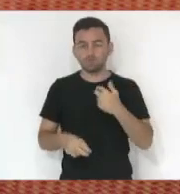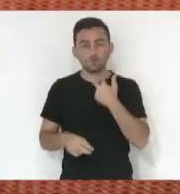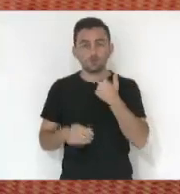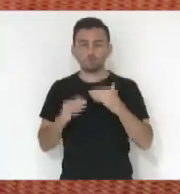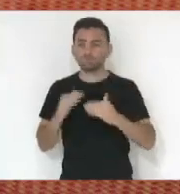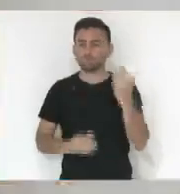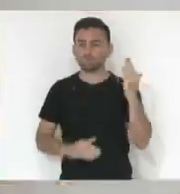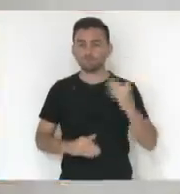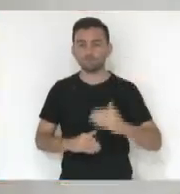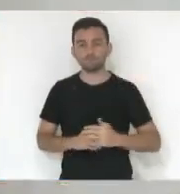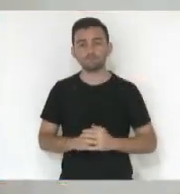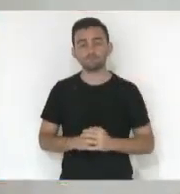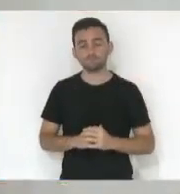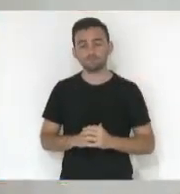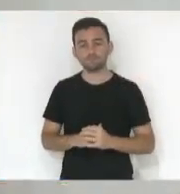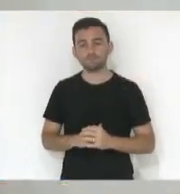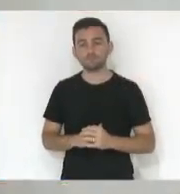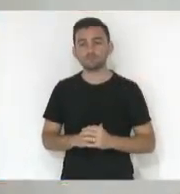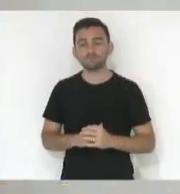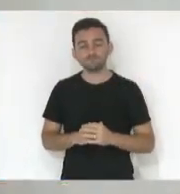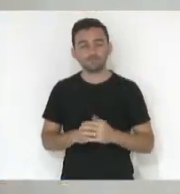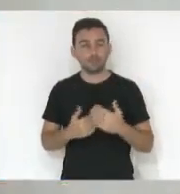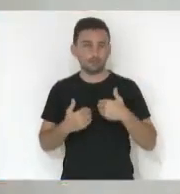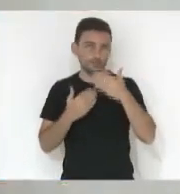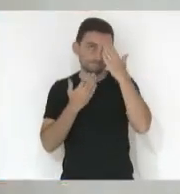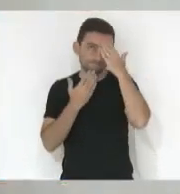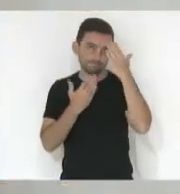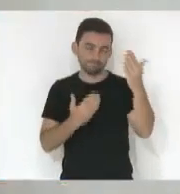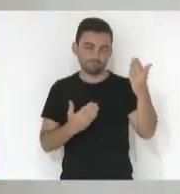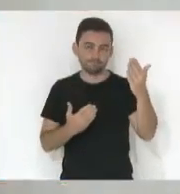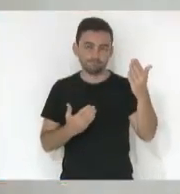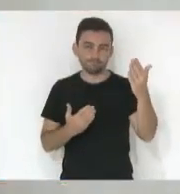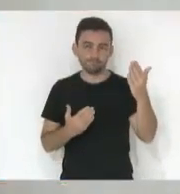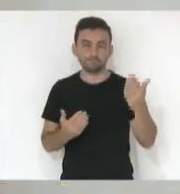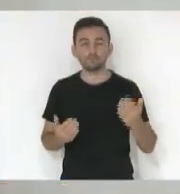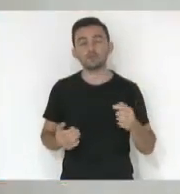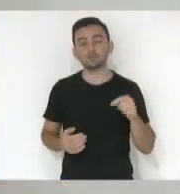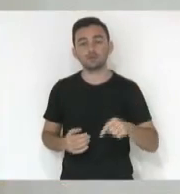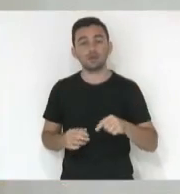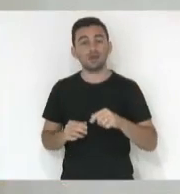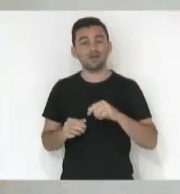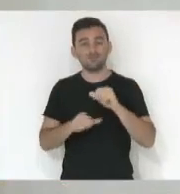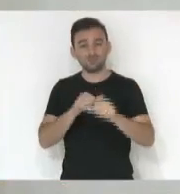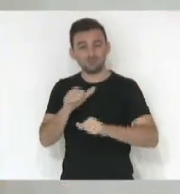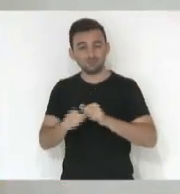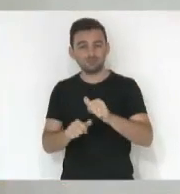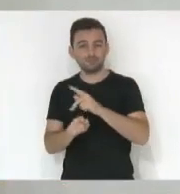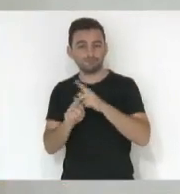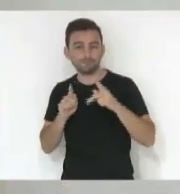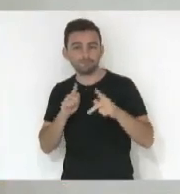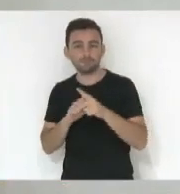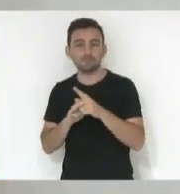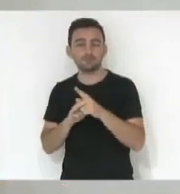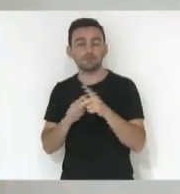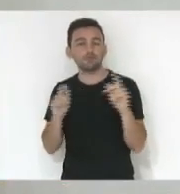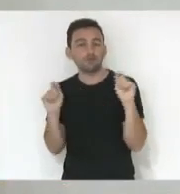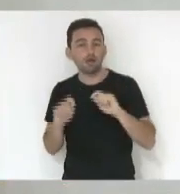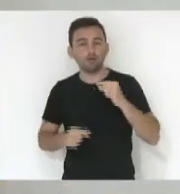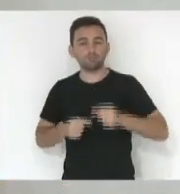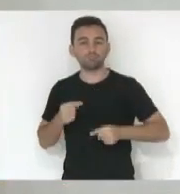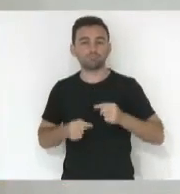forma. Perfeito. Eu agradeço a oportunidade. Eu acho que a reforma da Previdência vai trazer para o